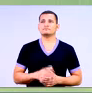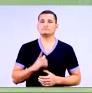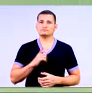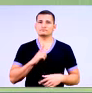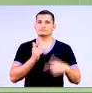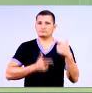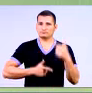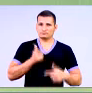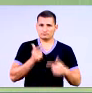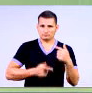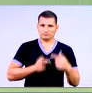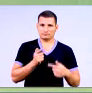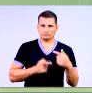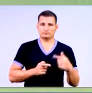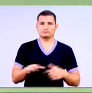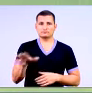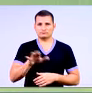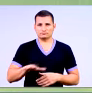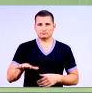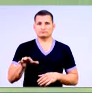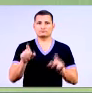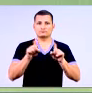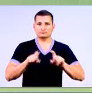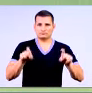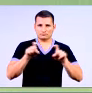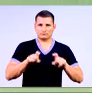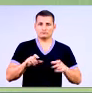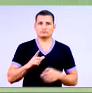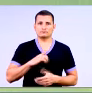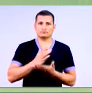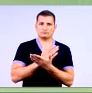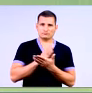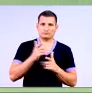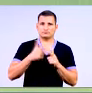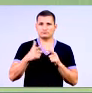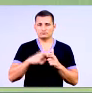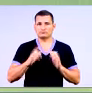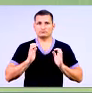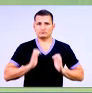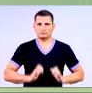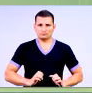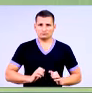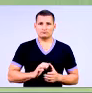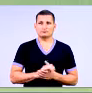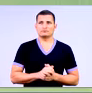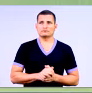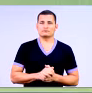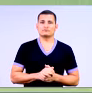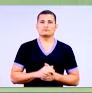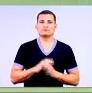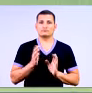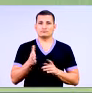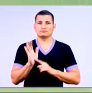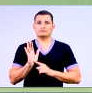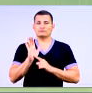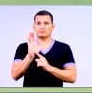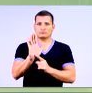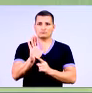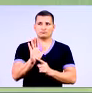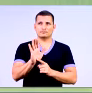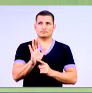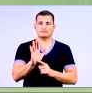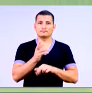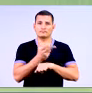da informática, né? E aí traz alguns problemas éticos que inclusive foram apresentados aí